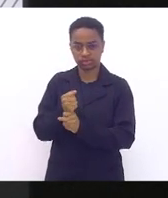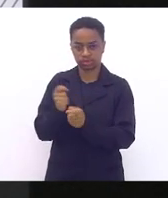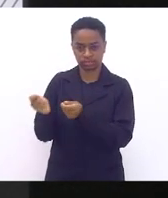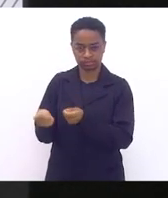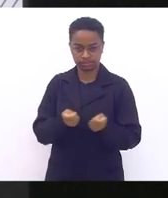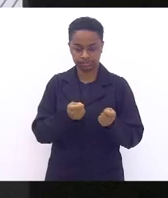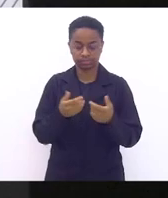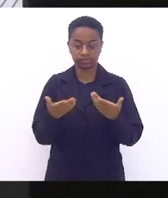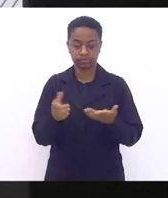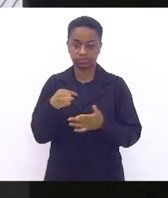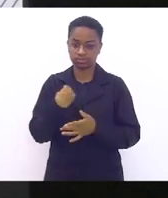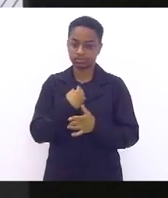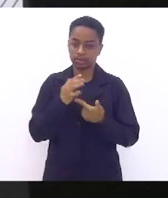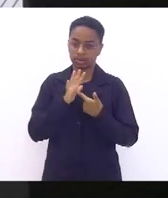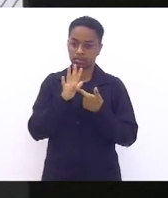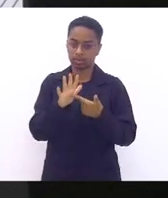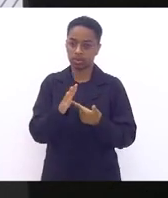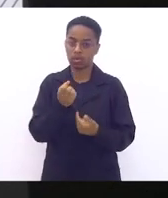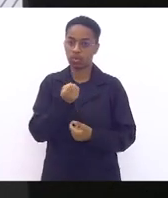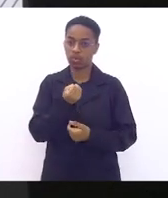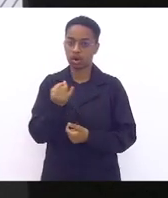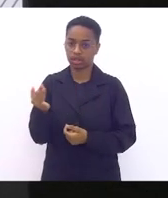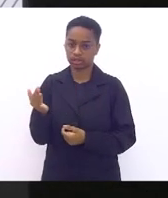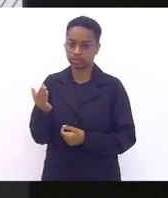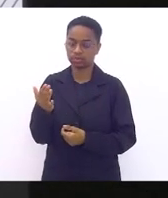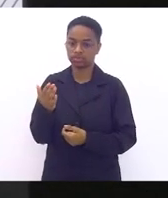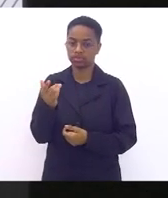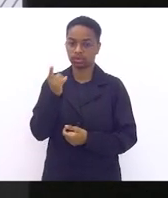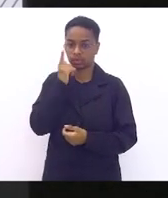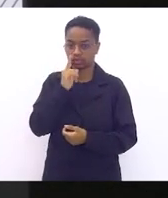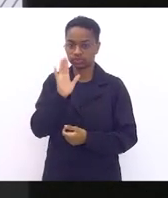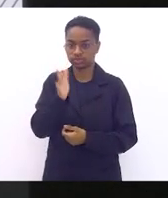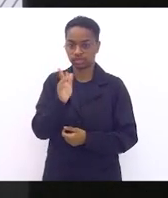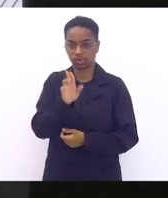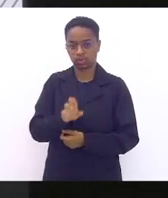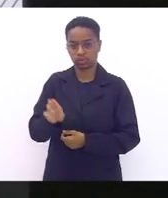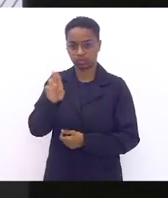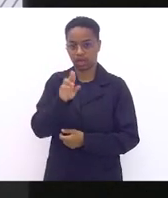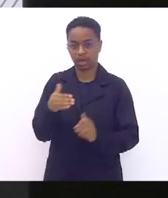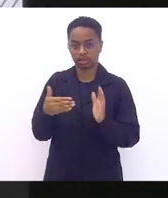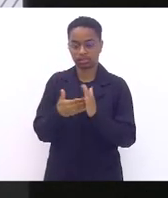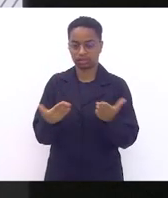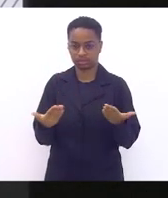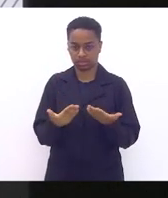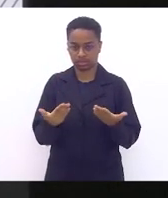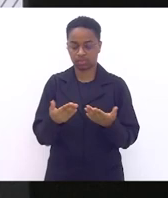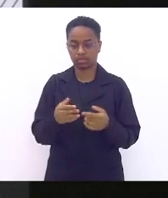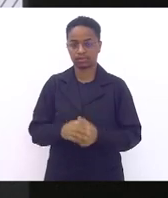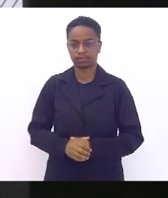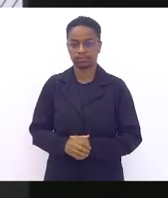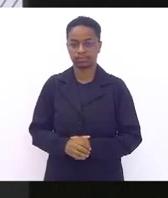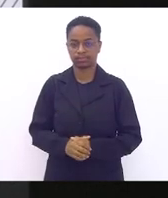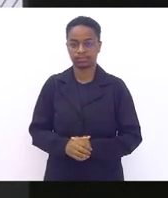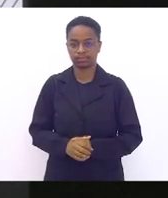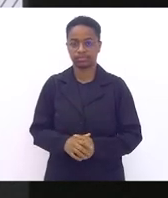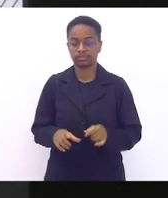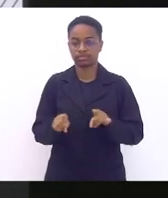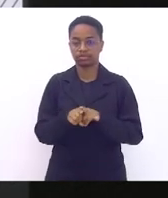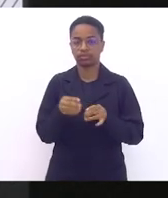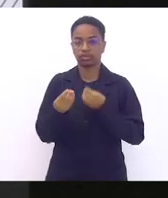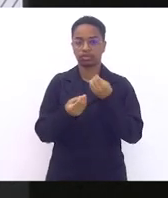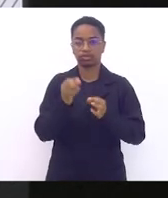no final os recursos que já foram executados até o momento, tá? E o planejamento